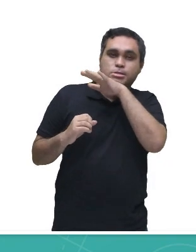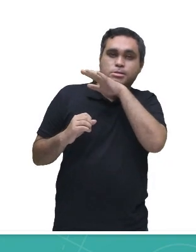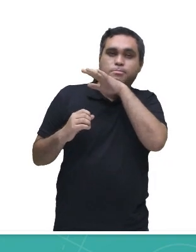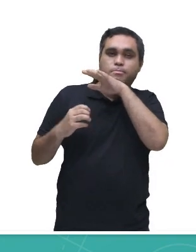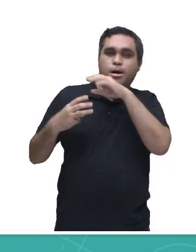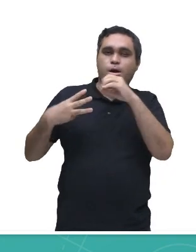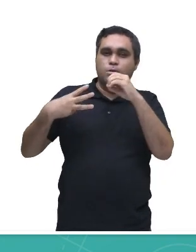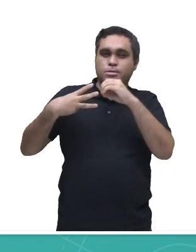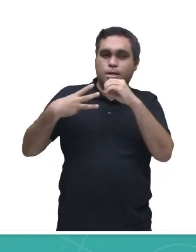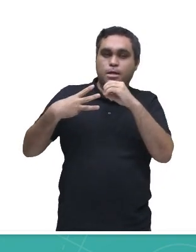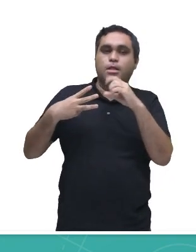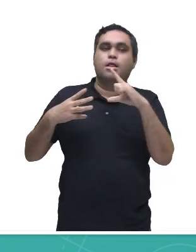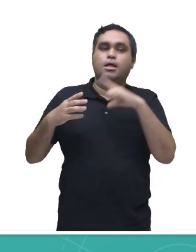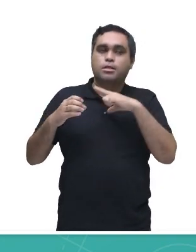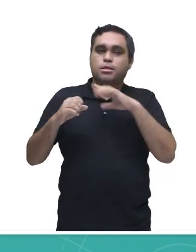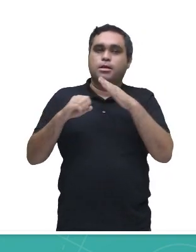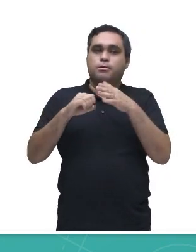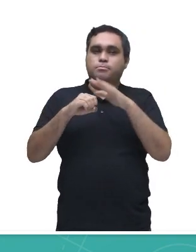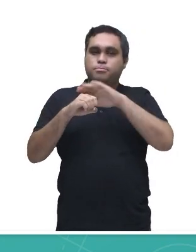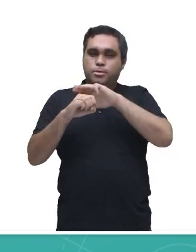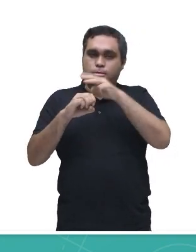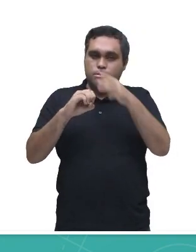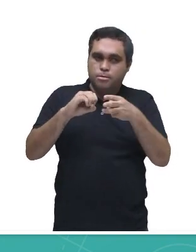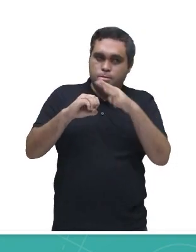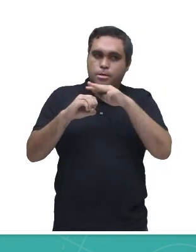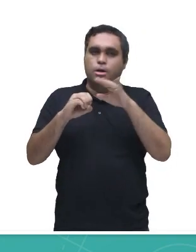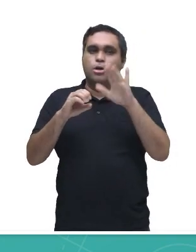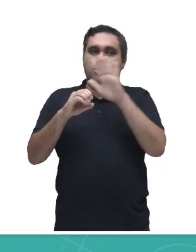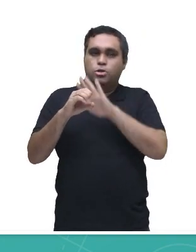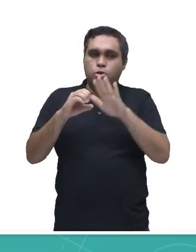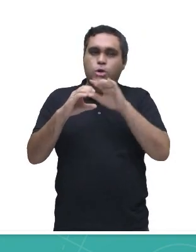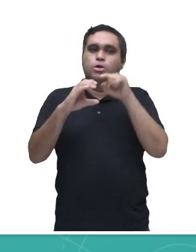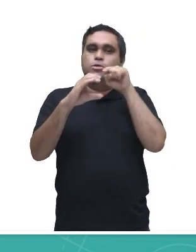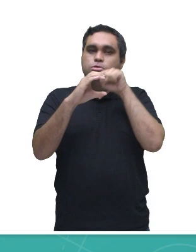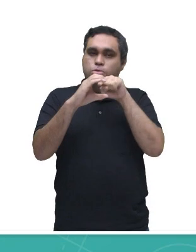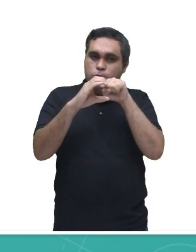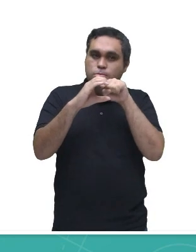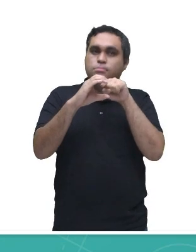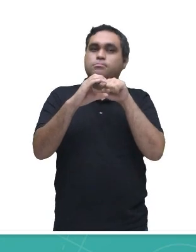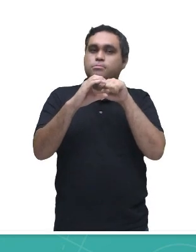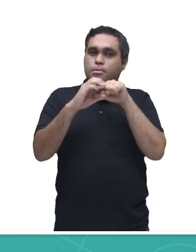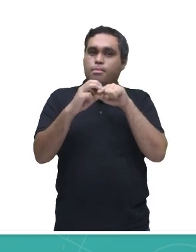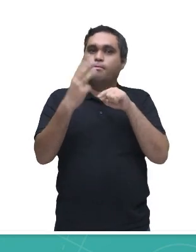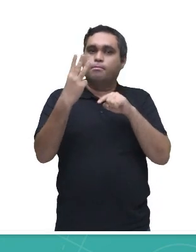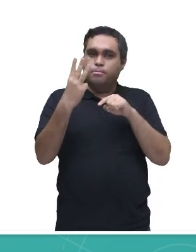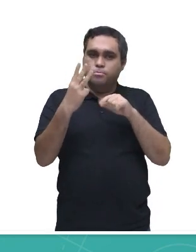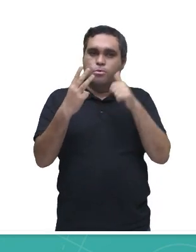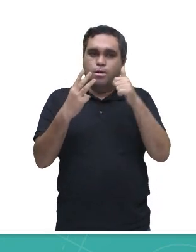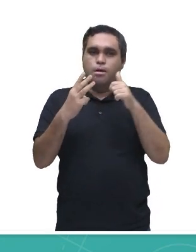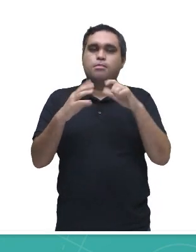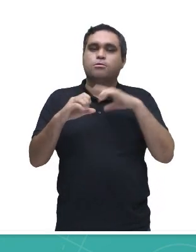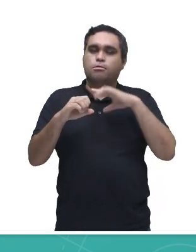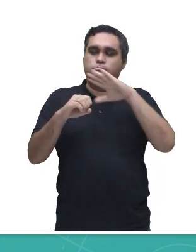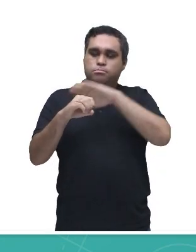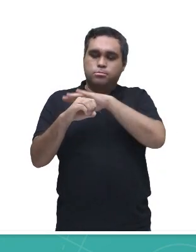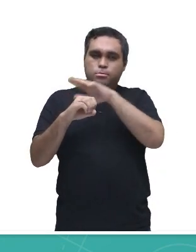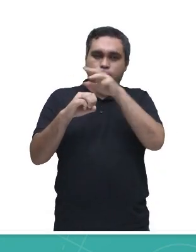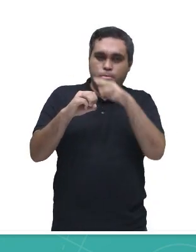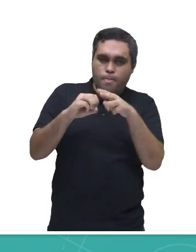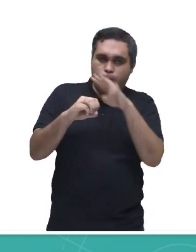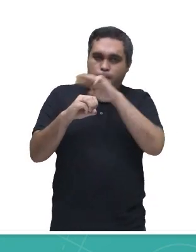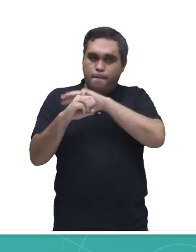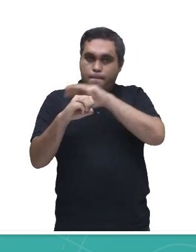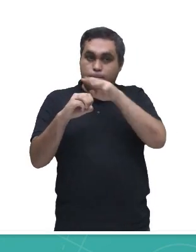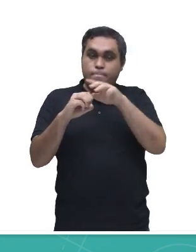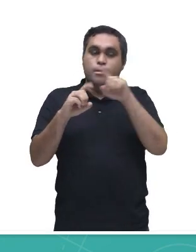membrana plasmática, citoplasma e núcleo. Então, você tem uma membrana que envolve a célula. O que preenche